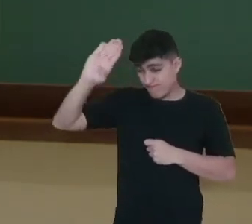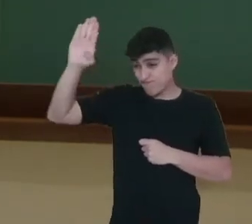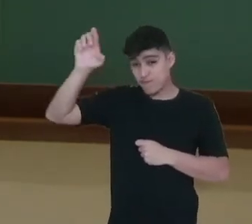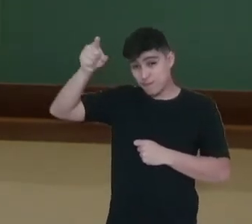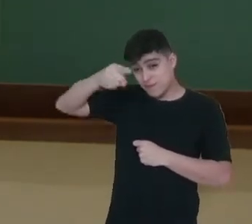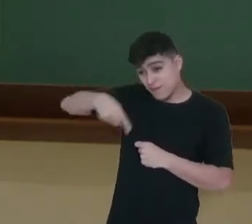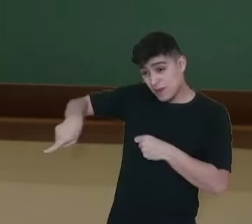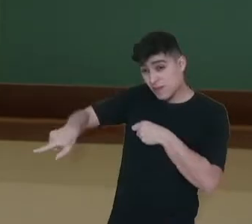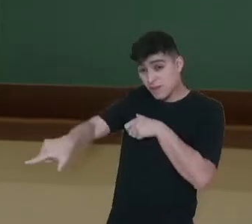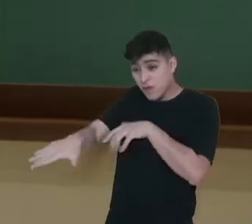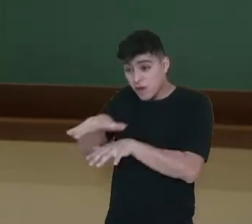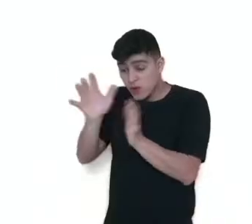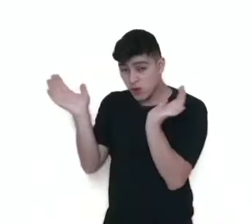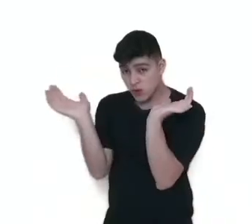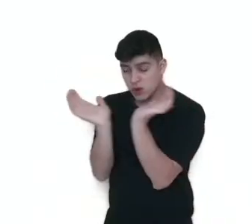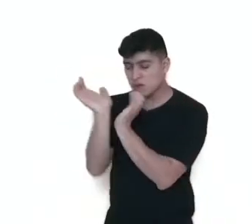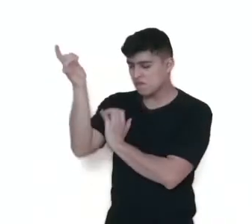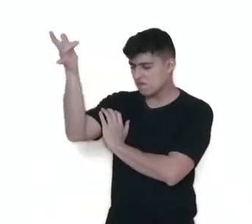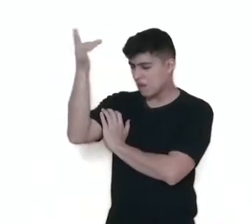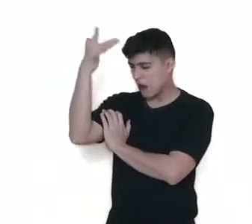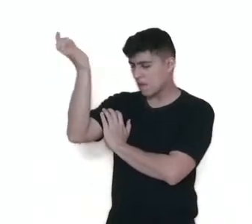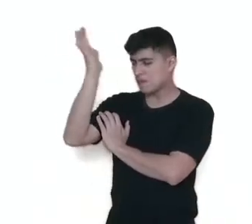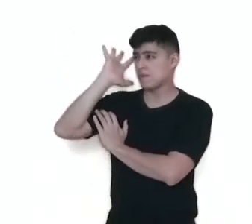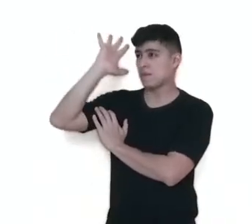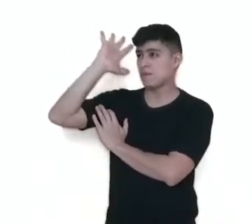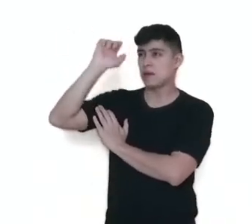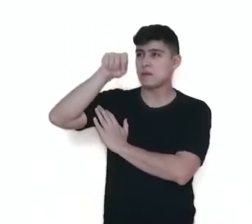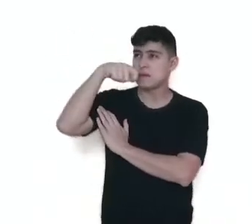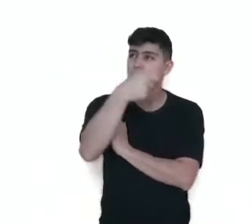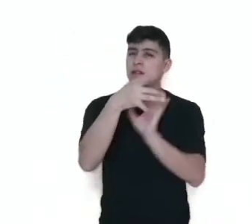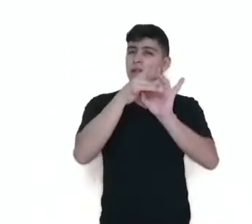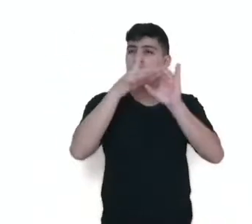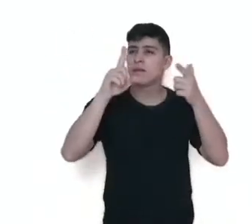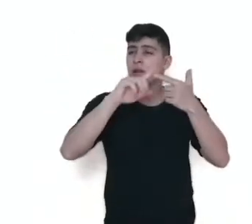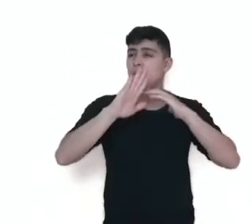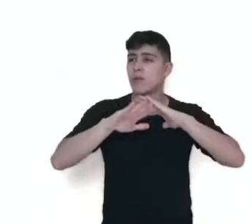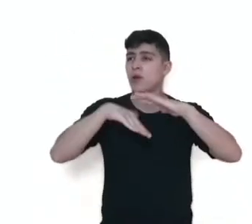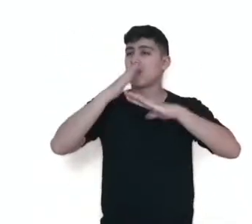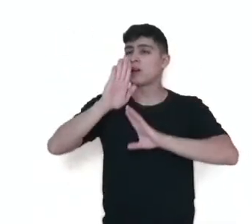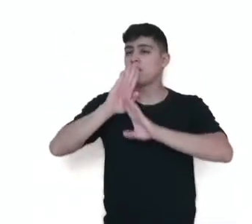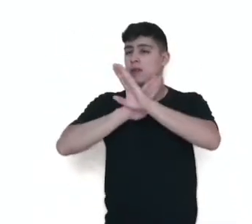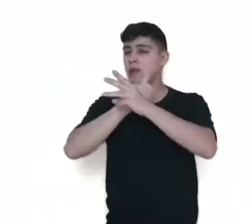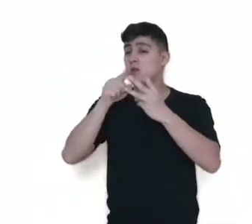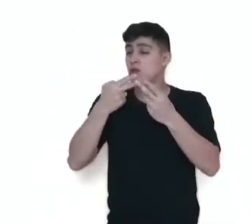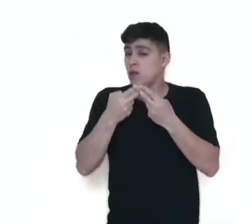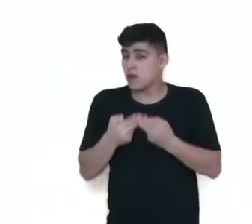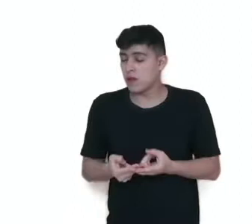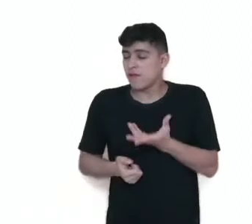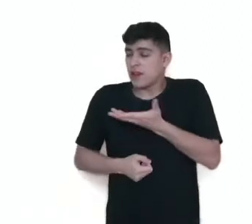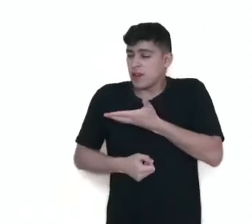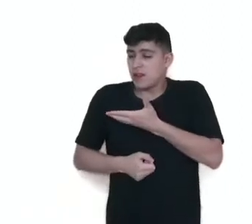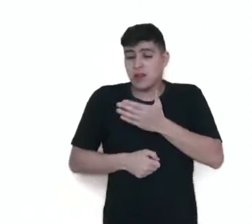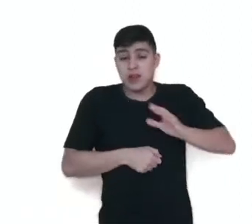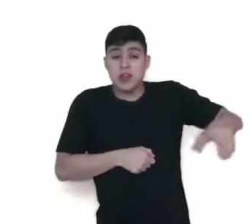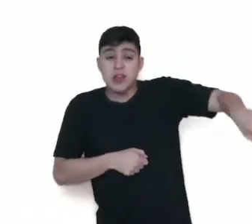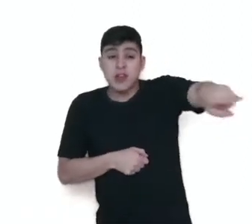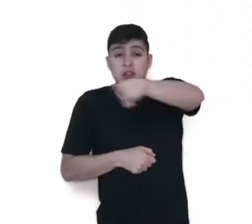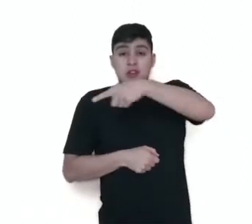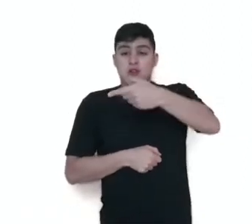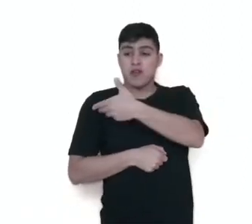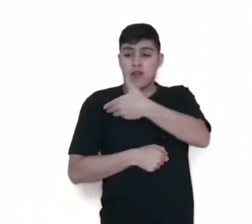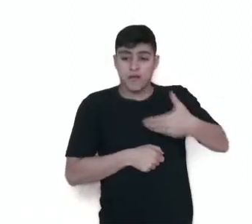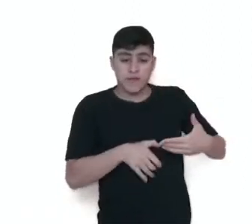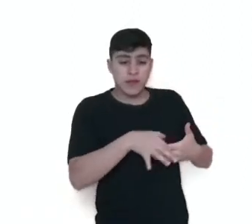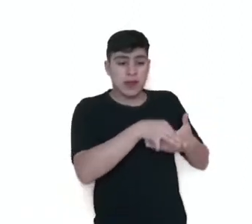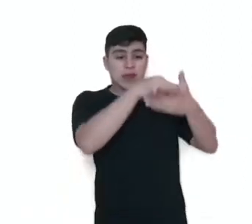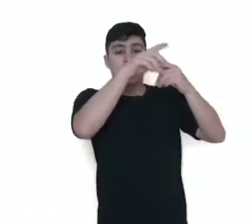defendidas pelo iluminismo, né, vai ser a liberdade, o progresso, tolerância, fraternidade, governo constitucional, governo com